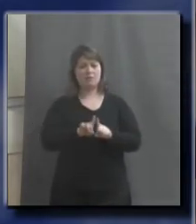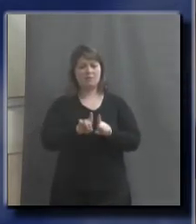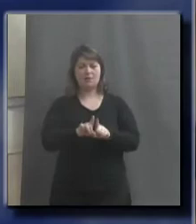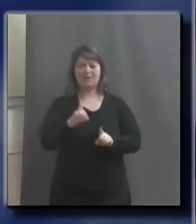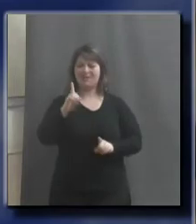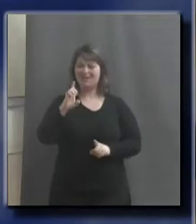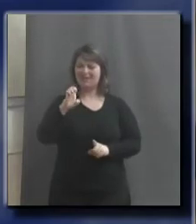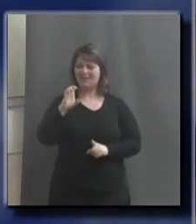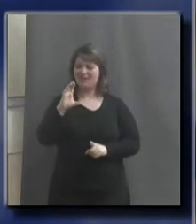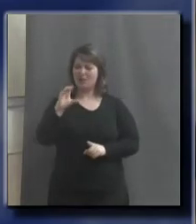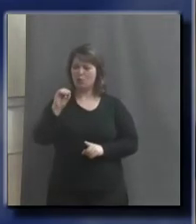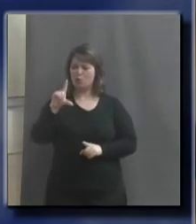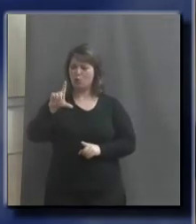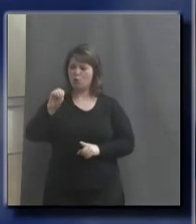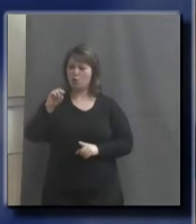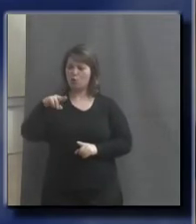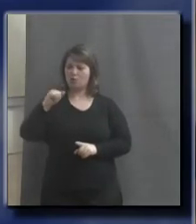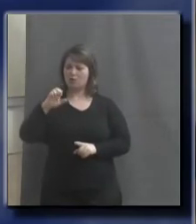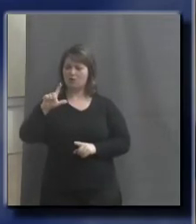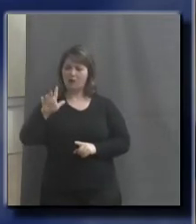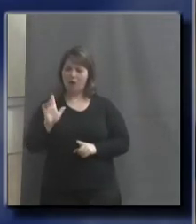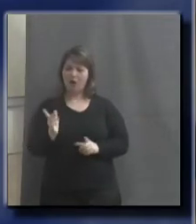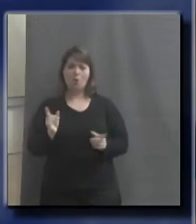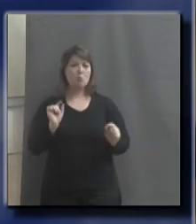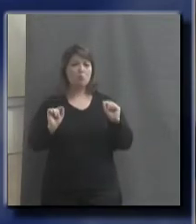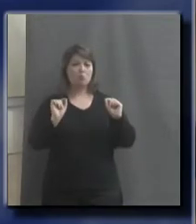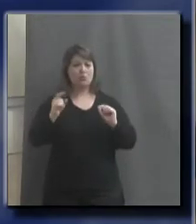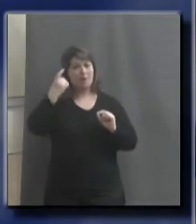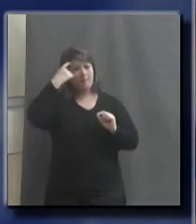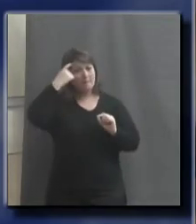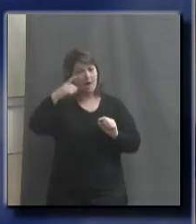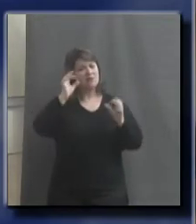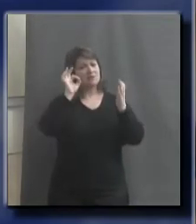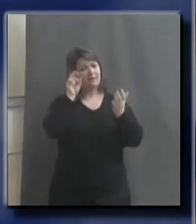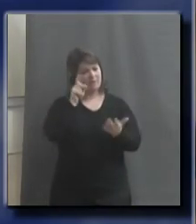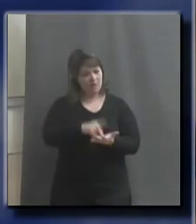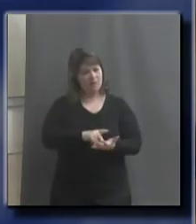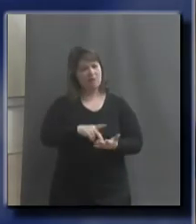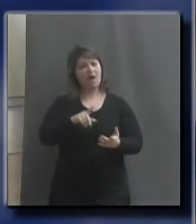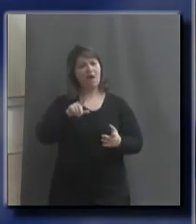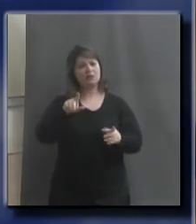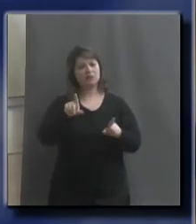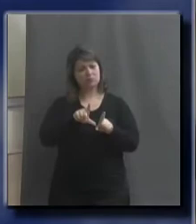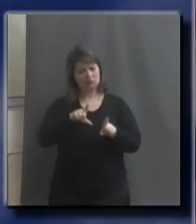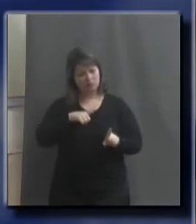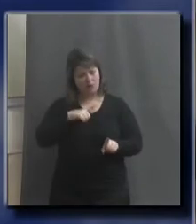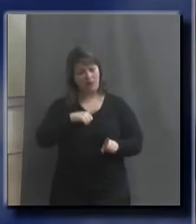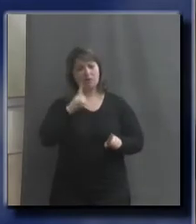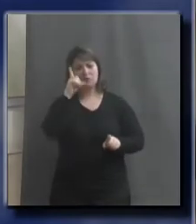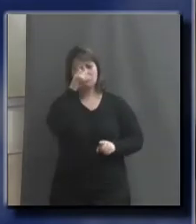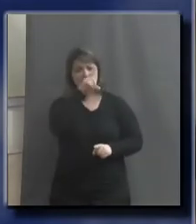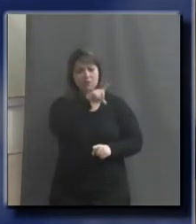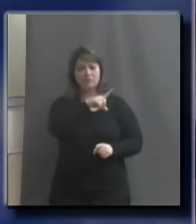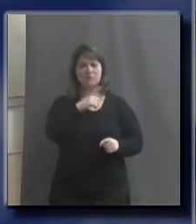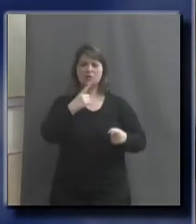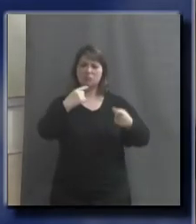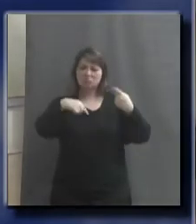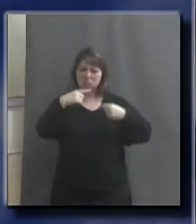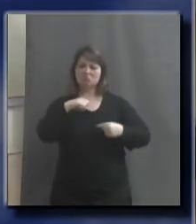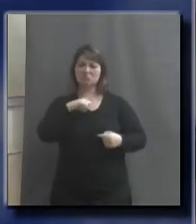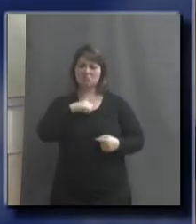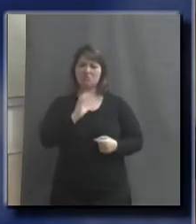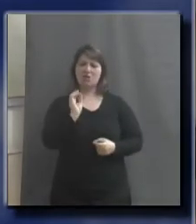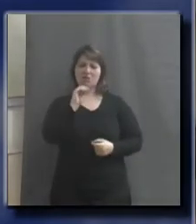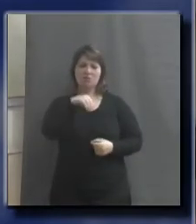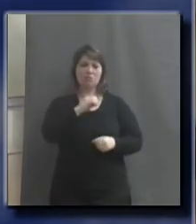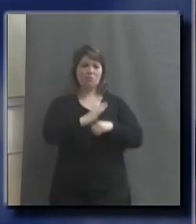decolonial, que pense a realidade, as questões, os desafios que a gente tem locais, né,